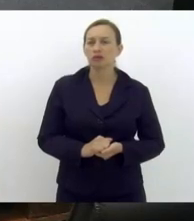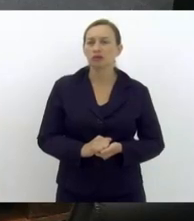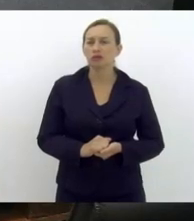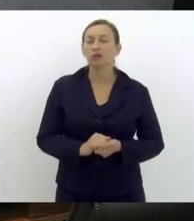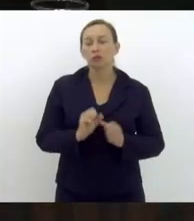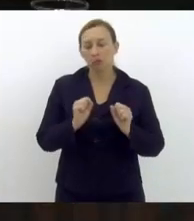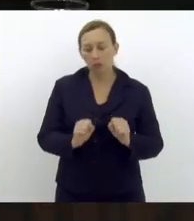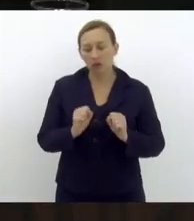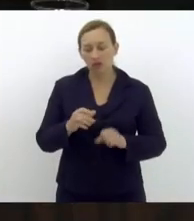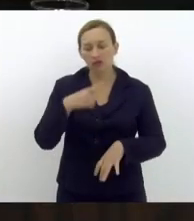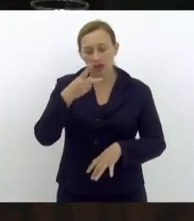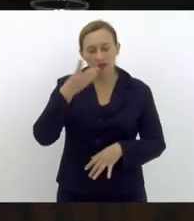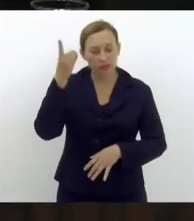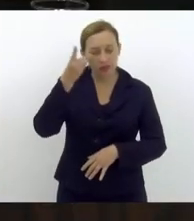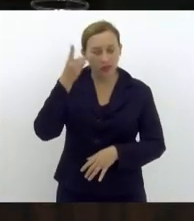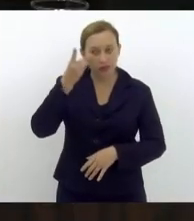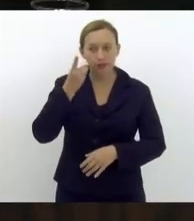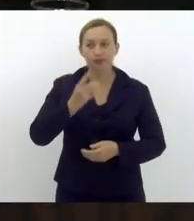Pode falar, deputado.